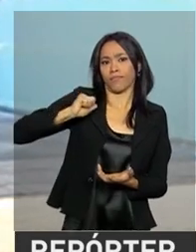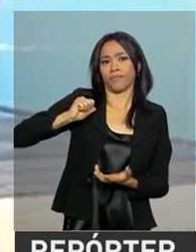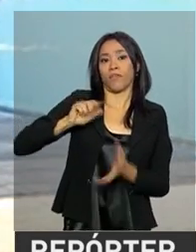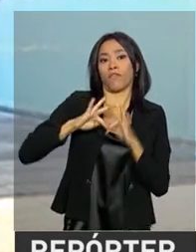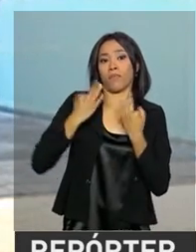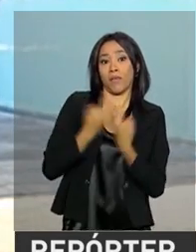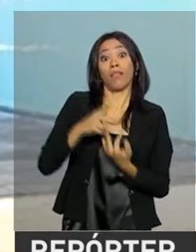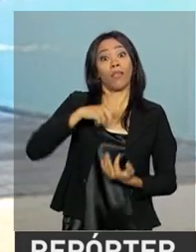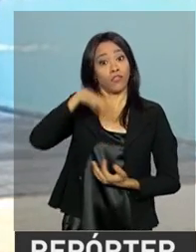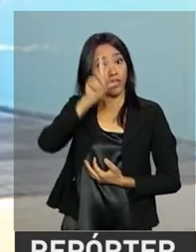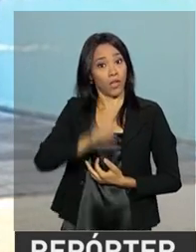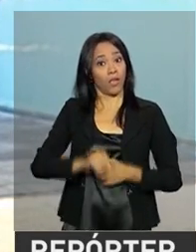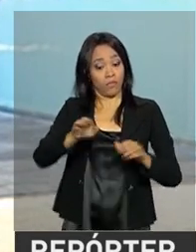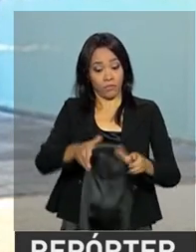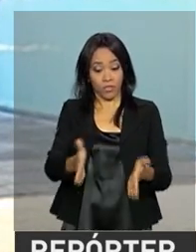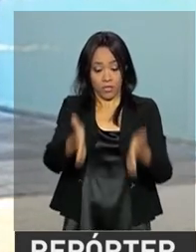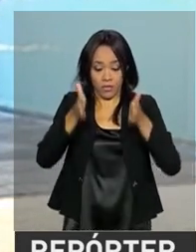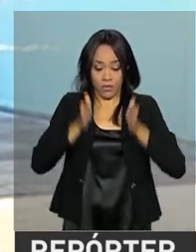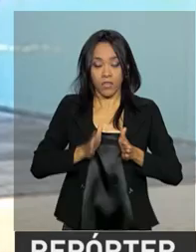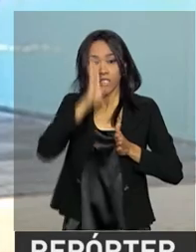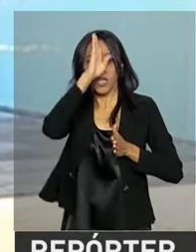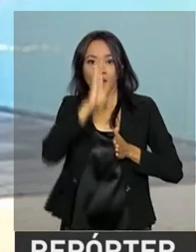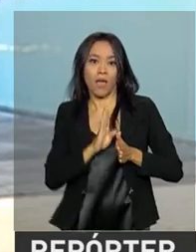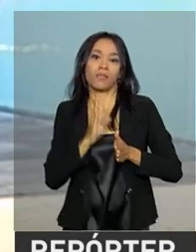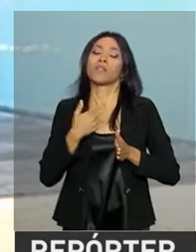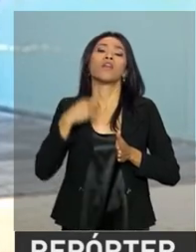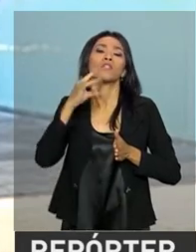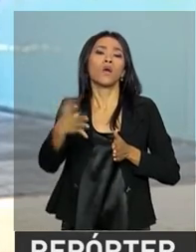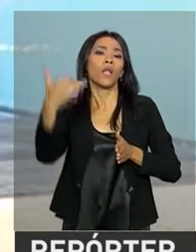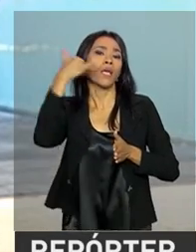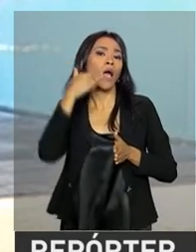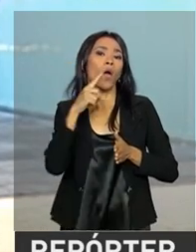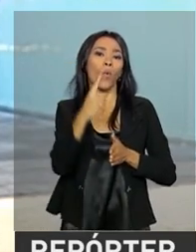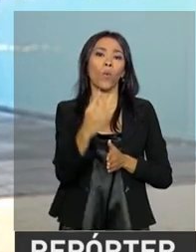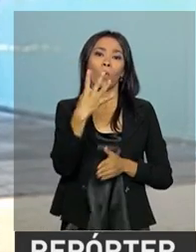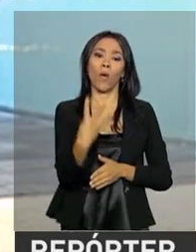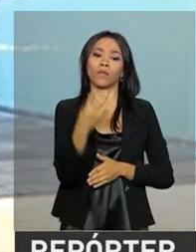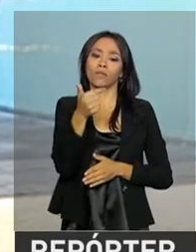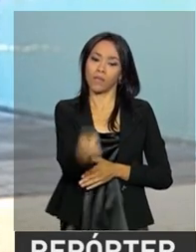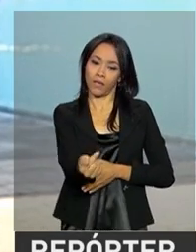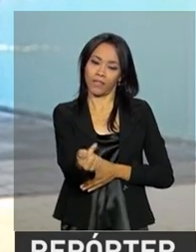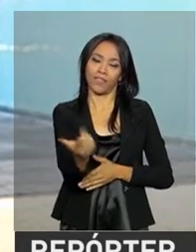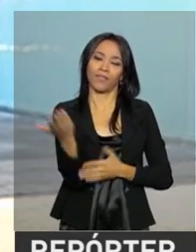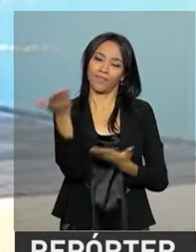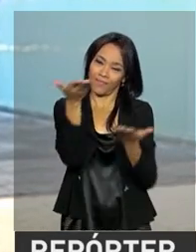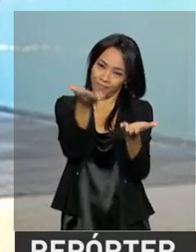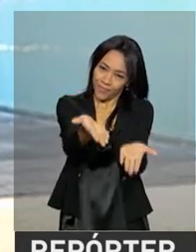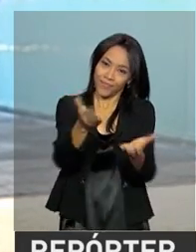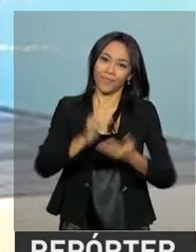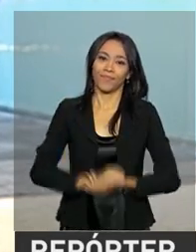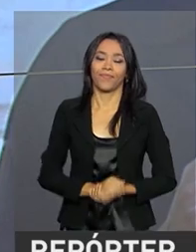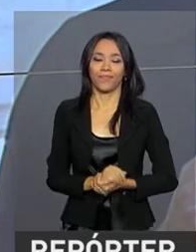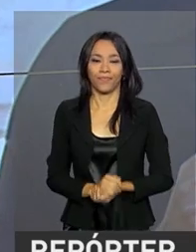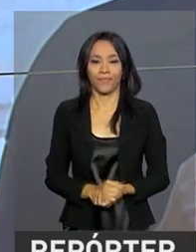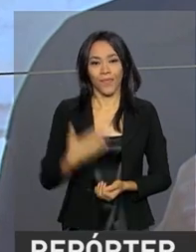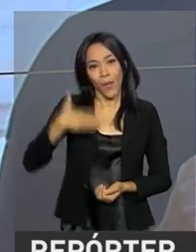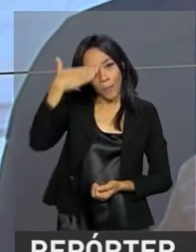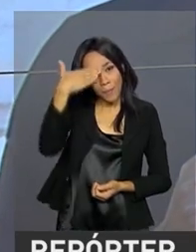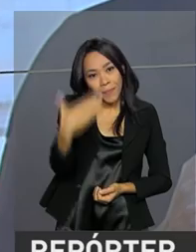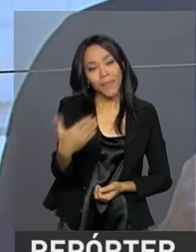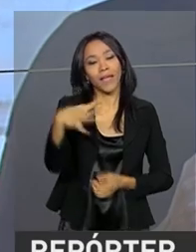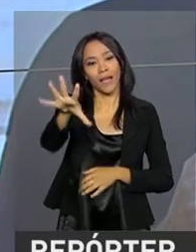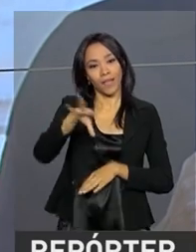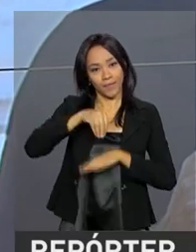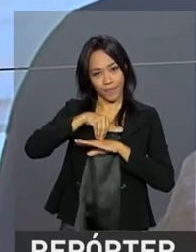kit conversor de graça. Basta ligar para o telefone 147. Renata, eu volto com você. Obrigada pelas